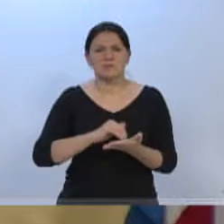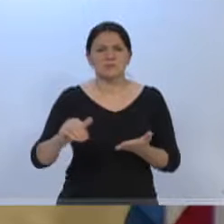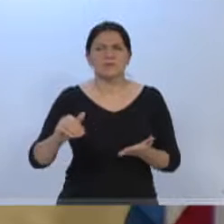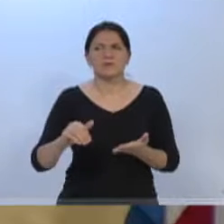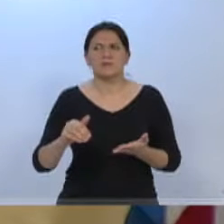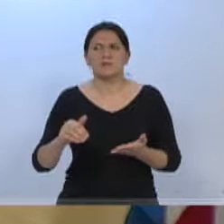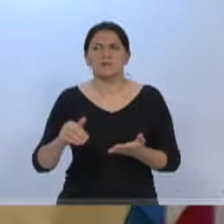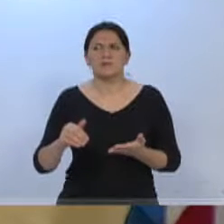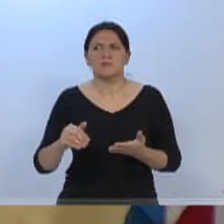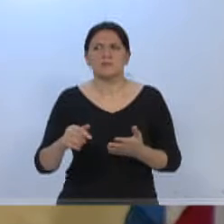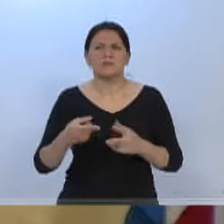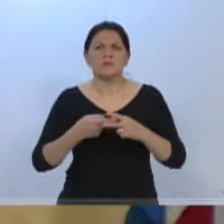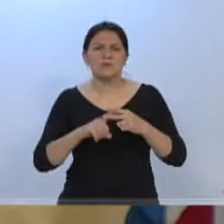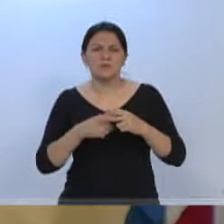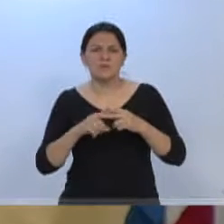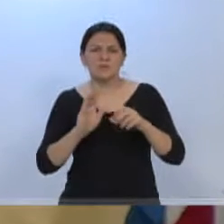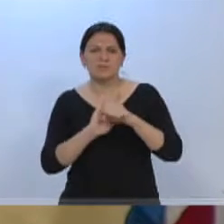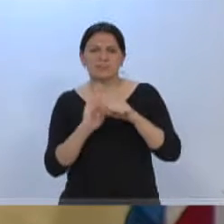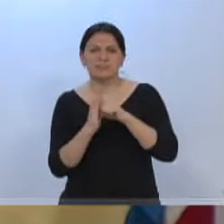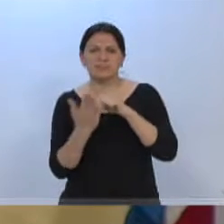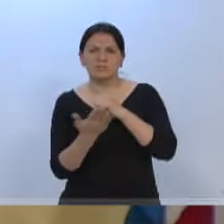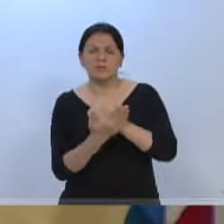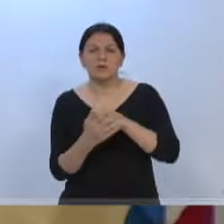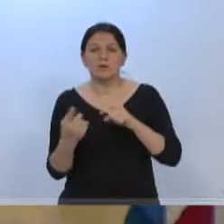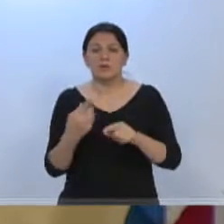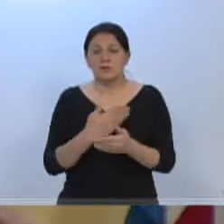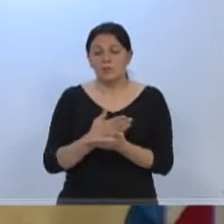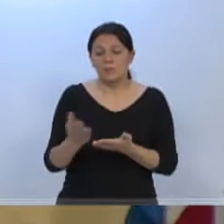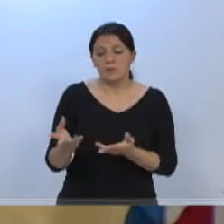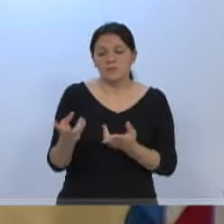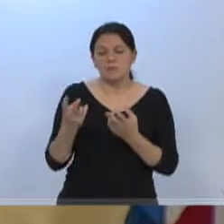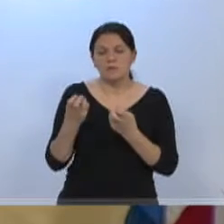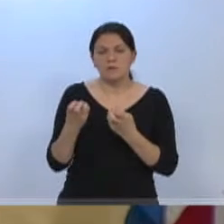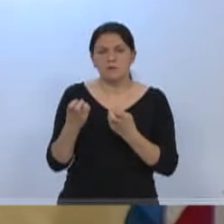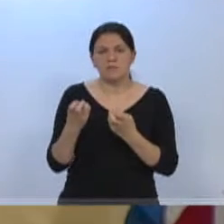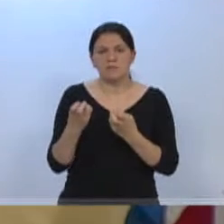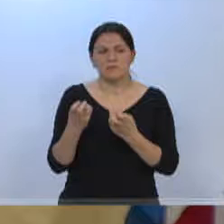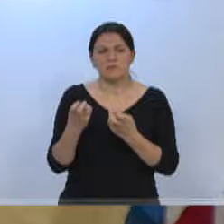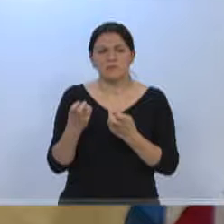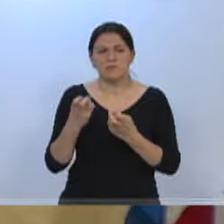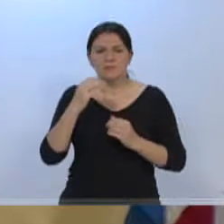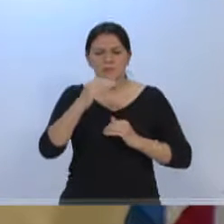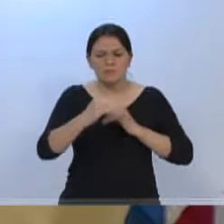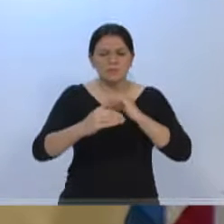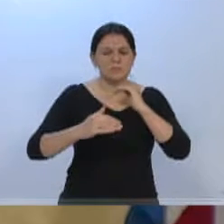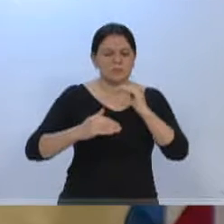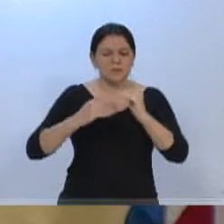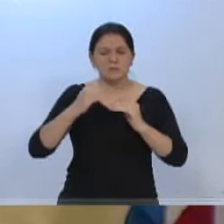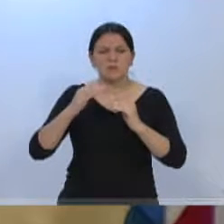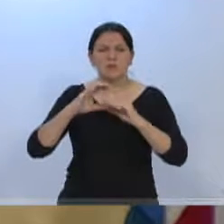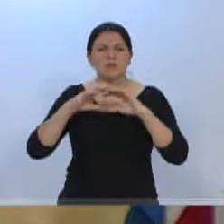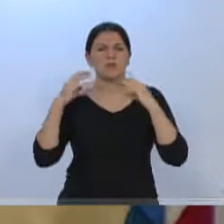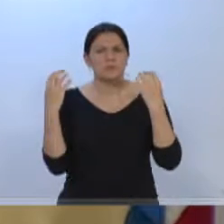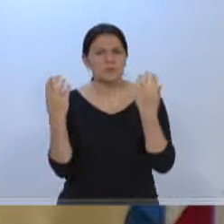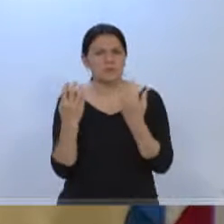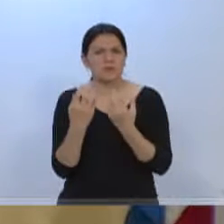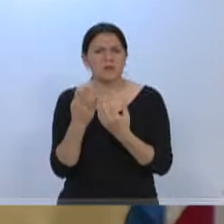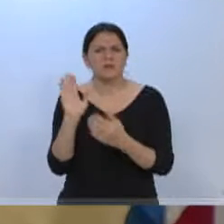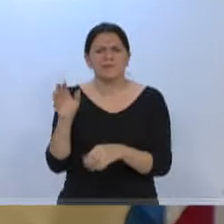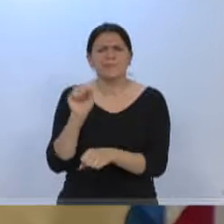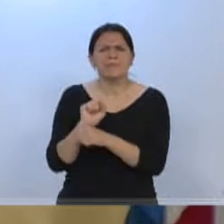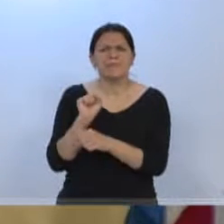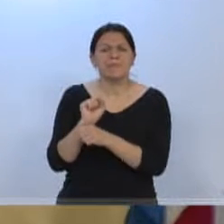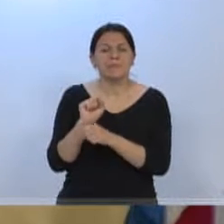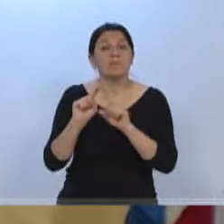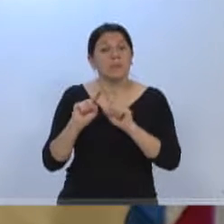e Manutenção dos Bairros, porque a gente começa a perceber que várias demandas comunitárias começaram a andar, começaram a encaminhar, coisas que estavam paradas há muito tempo, né?